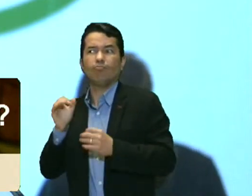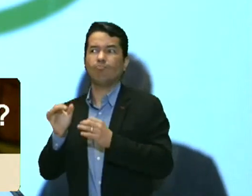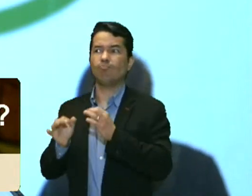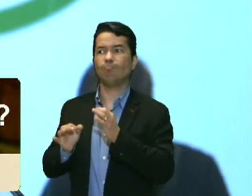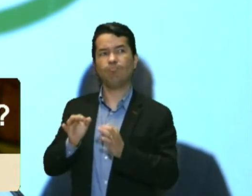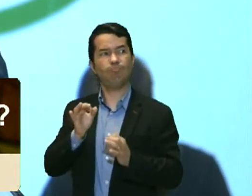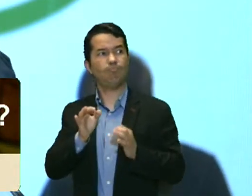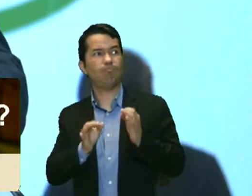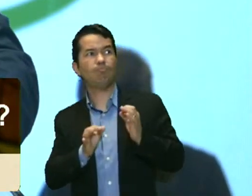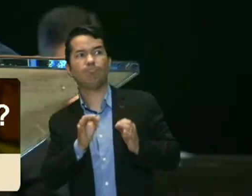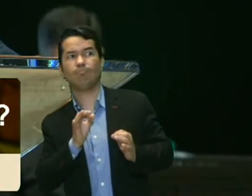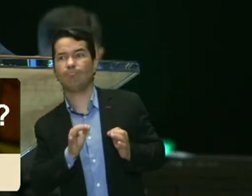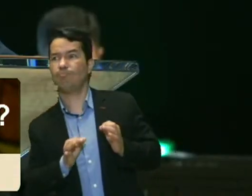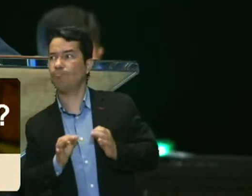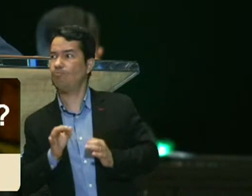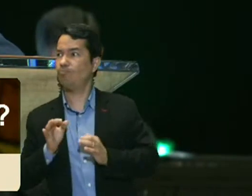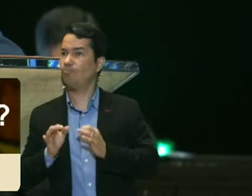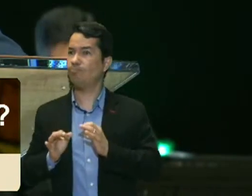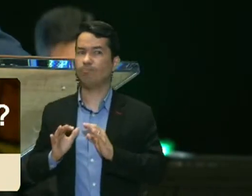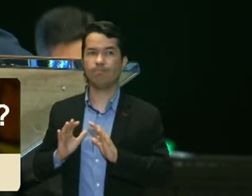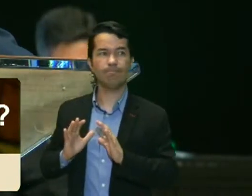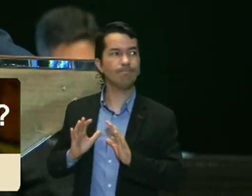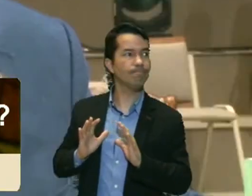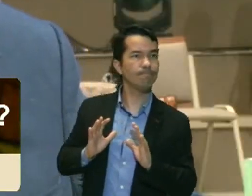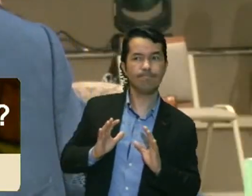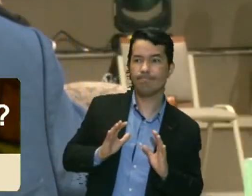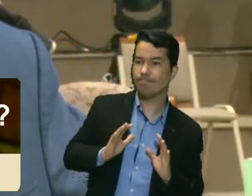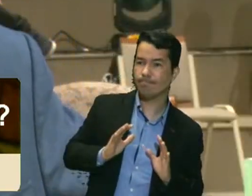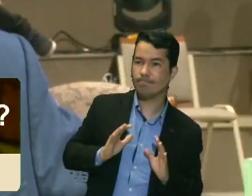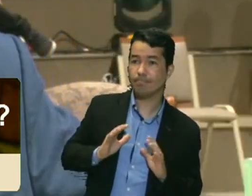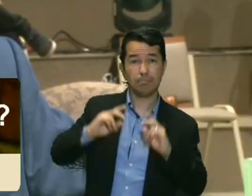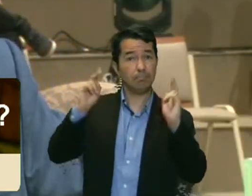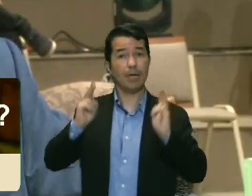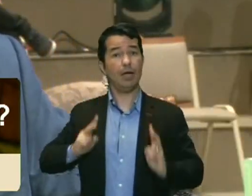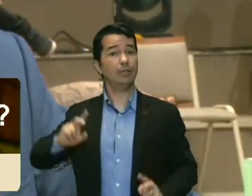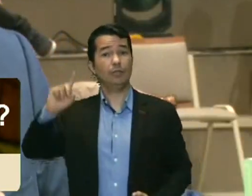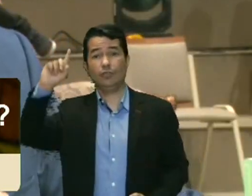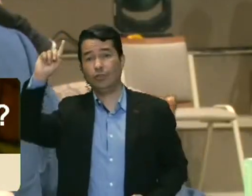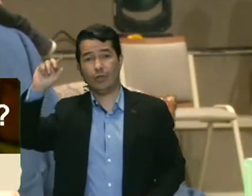E eu quero te convidar para algumas ações práticas de gratidão aqui.